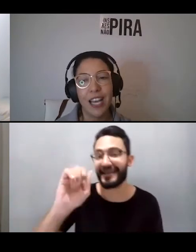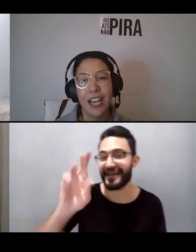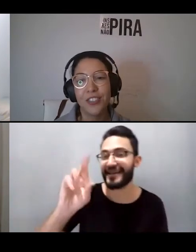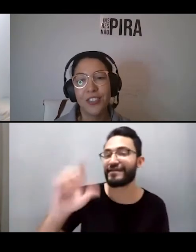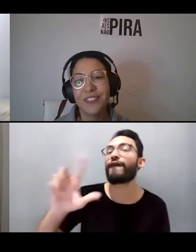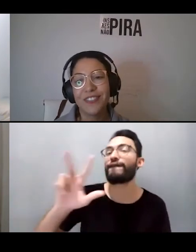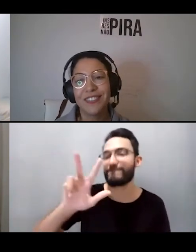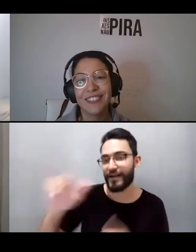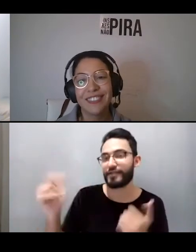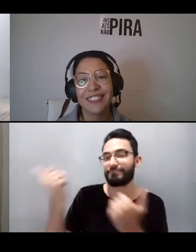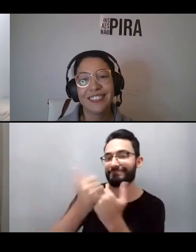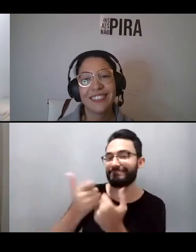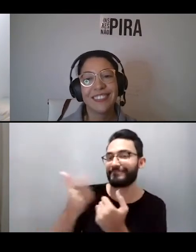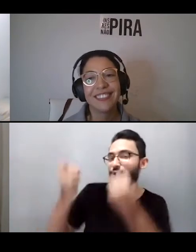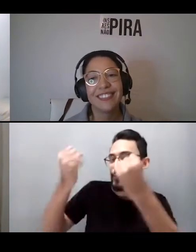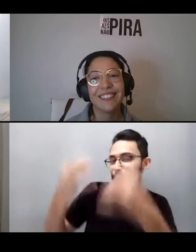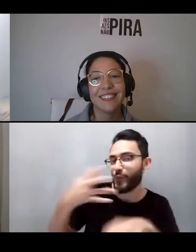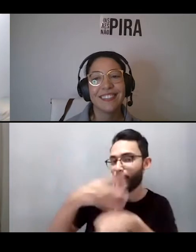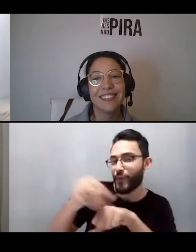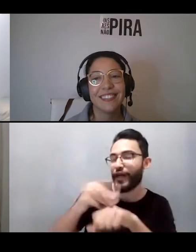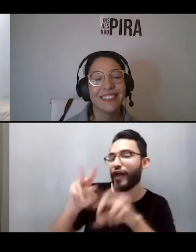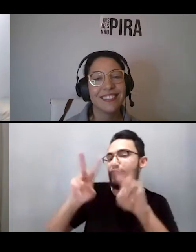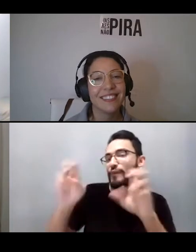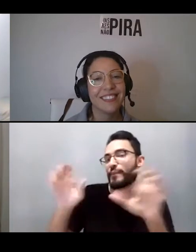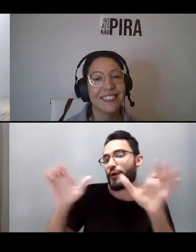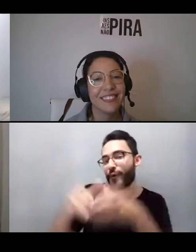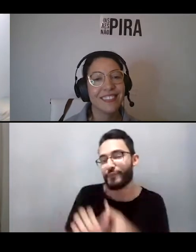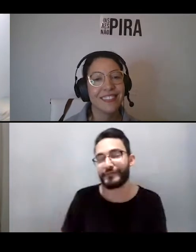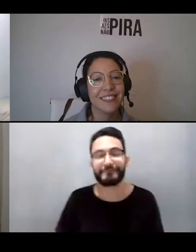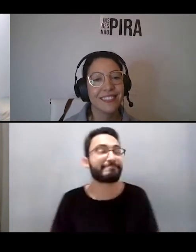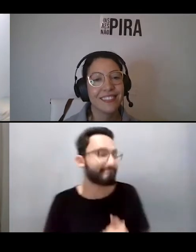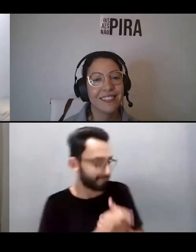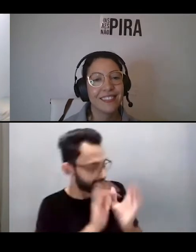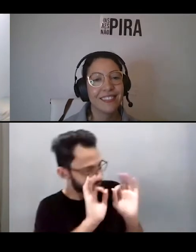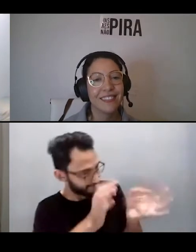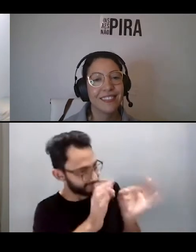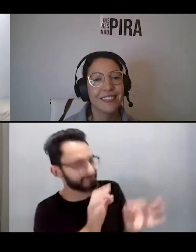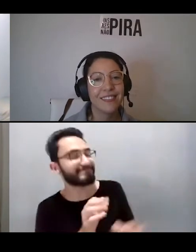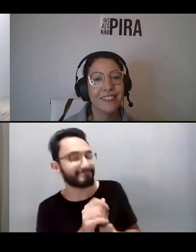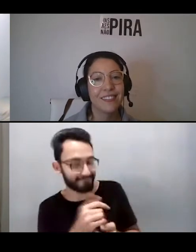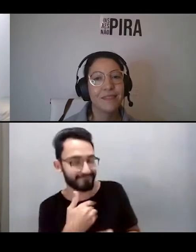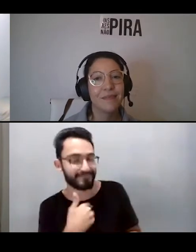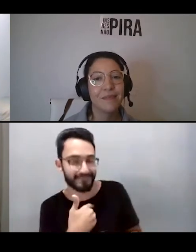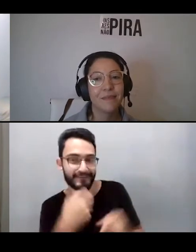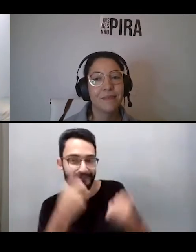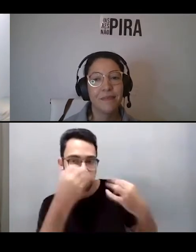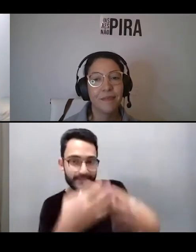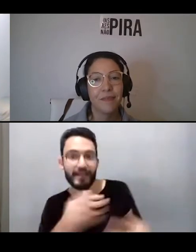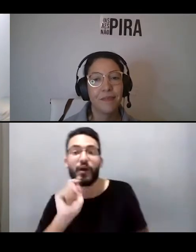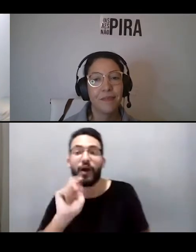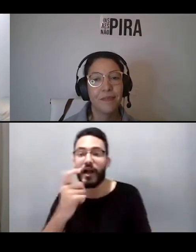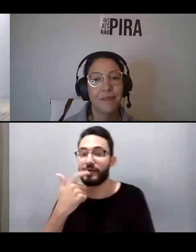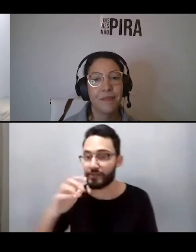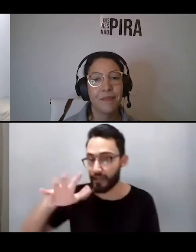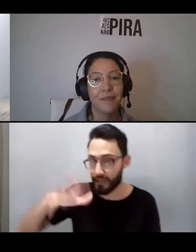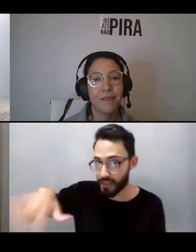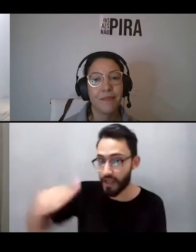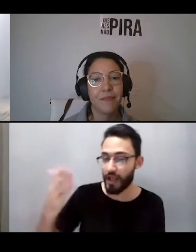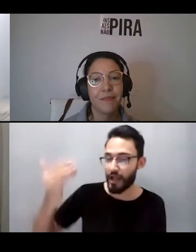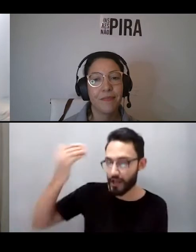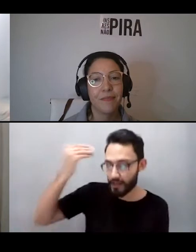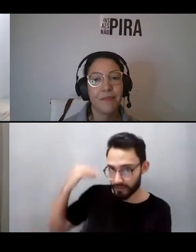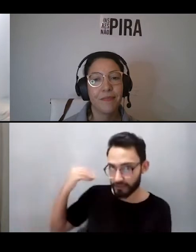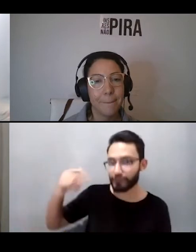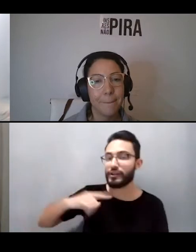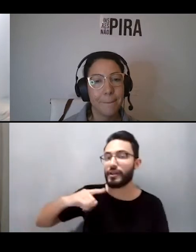dessa comunidade. Então, vamos lá. Então, antes aqui na CIT, né, existiam várias iniciativas rolando dentro